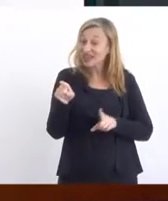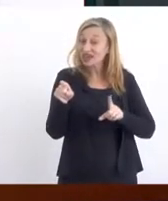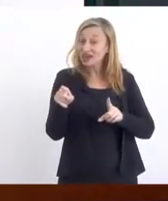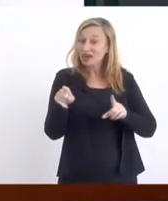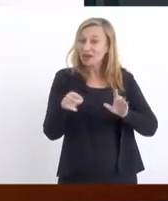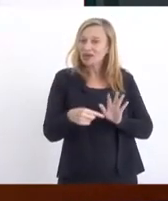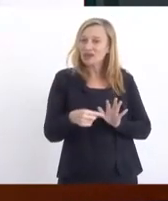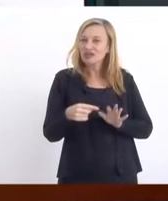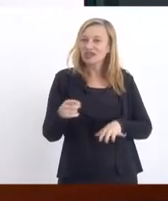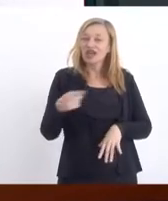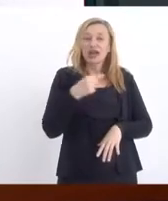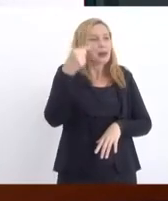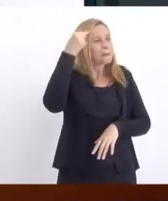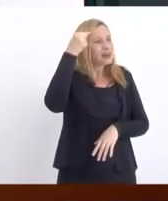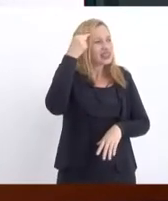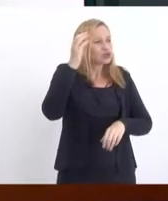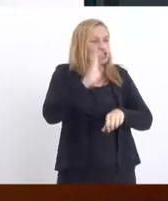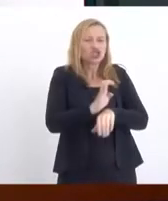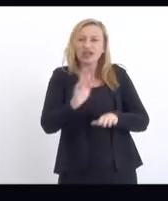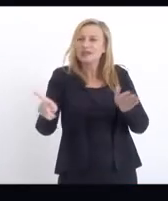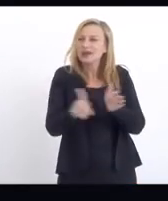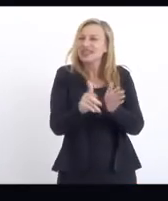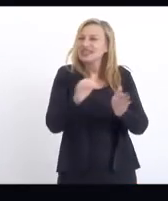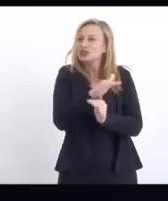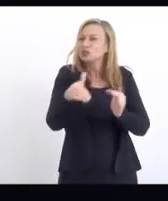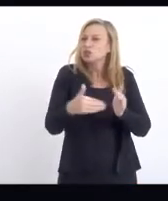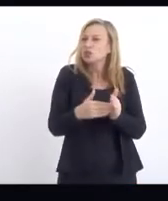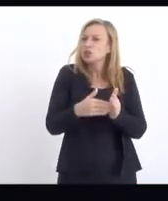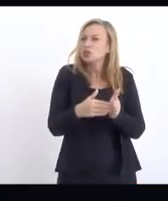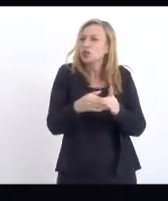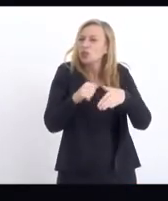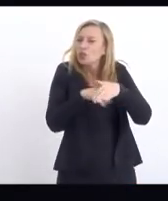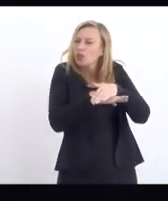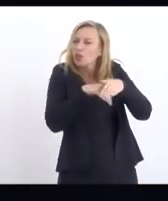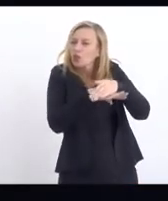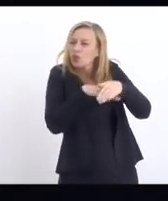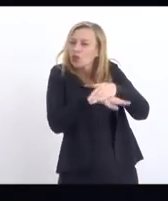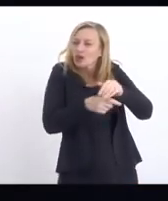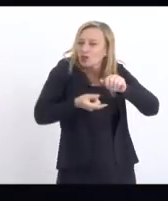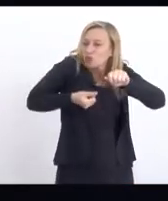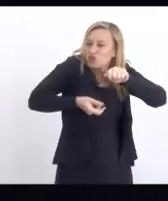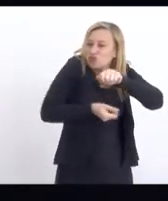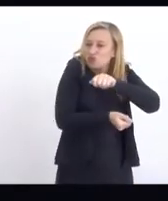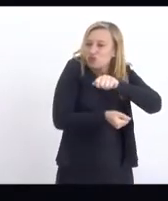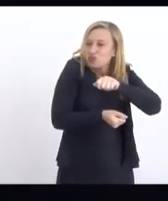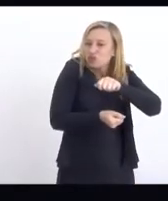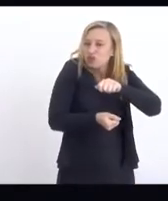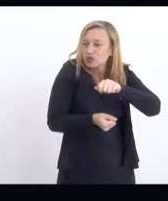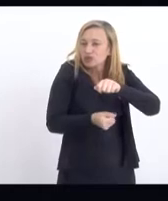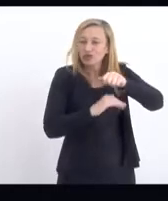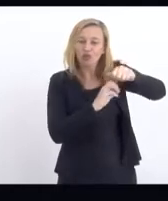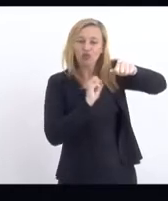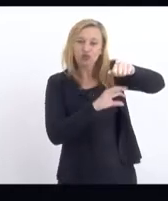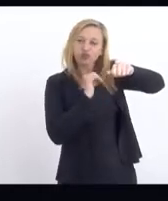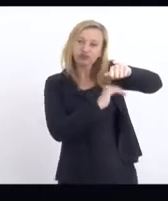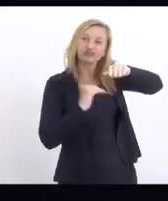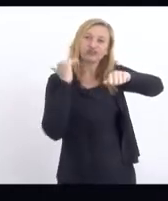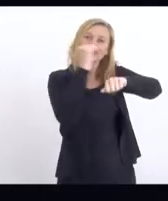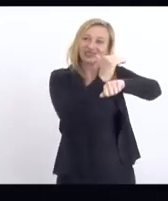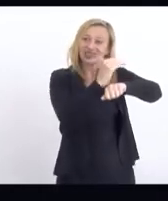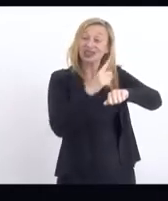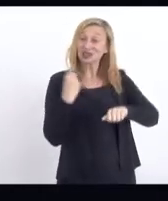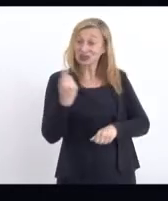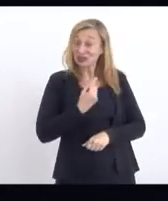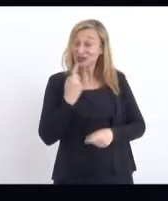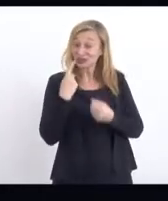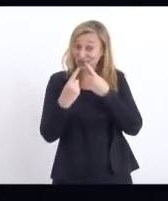pensa num Estado como um todo, fazendo uma reserva para investimento através do Fundo Soberano, que é o que nós